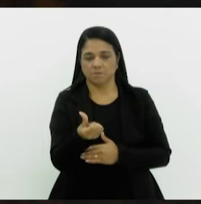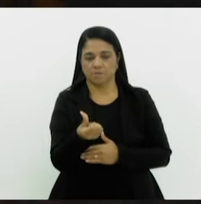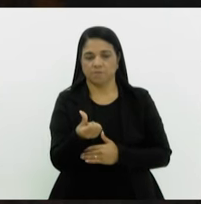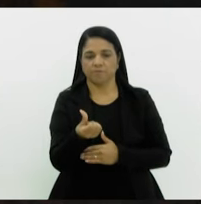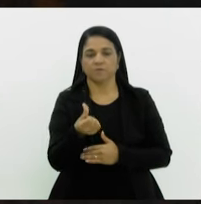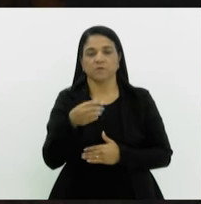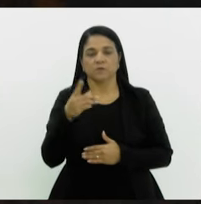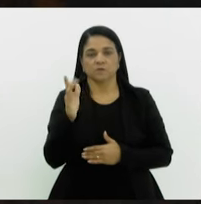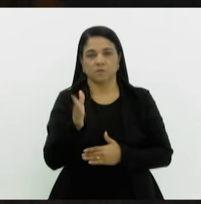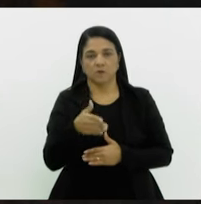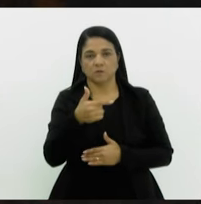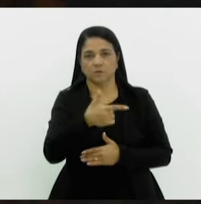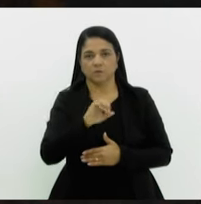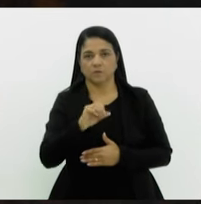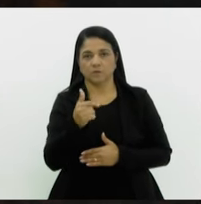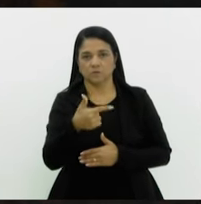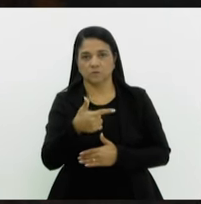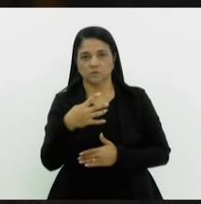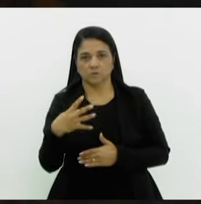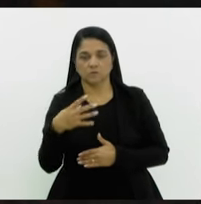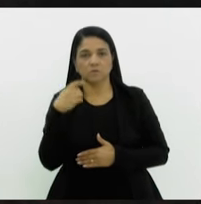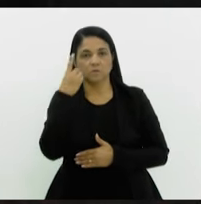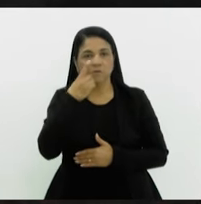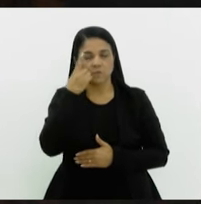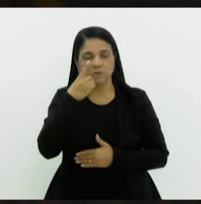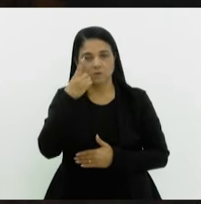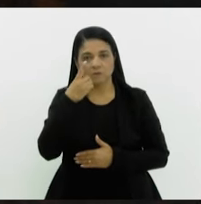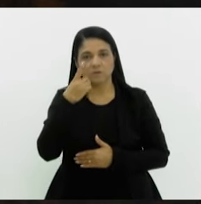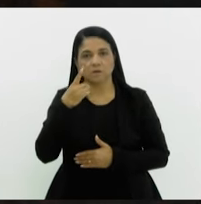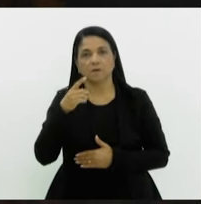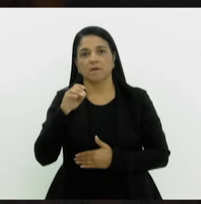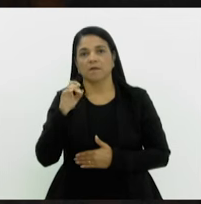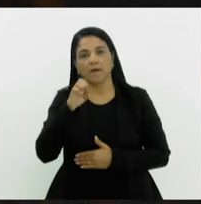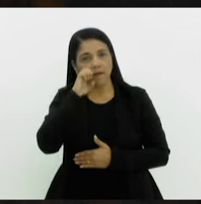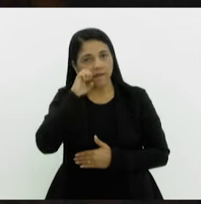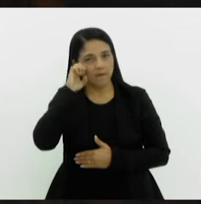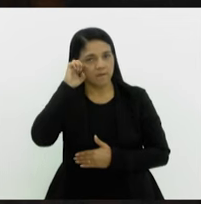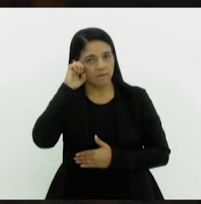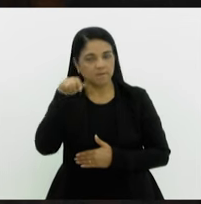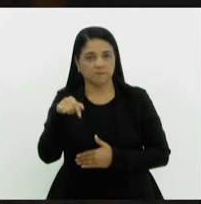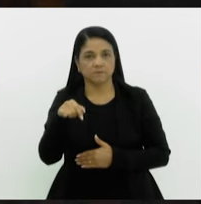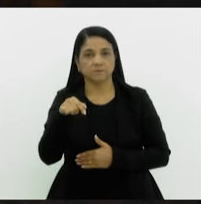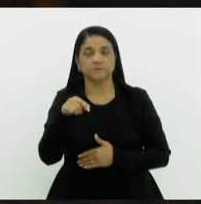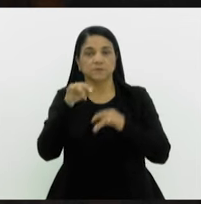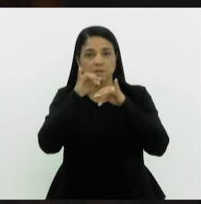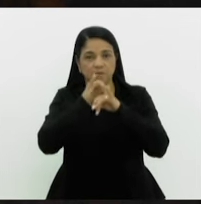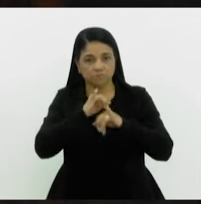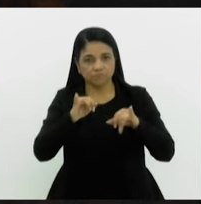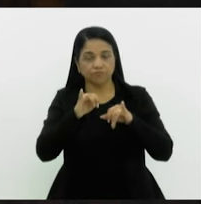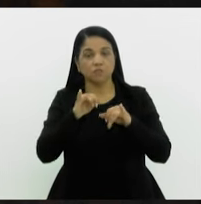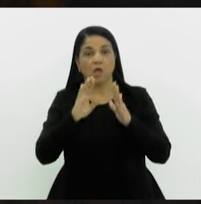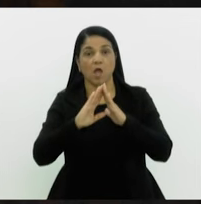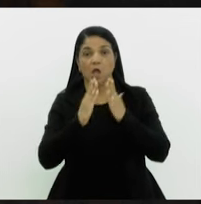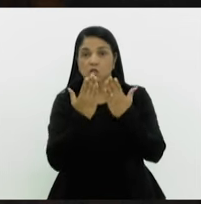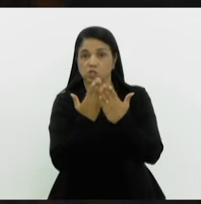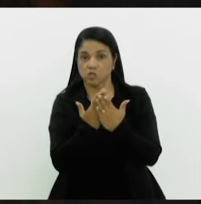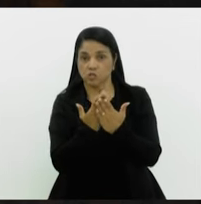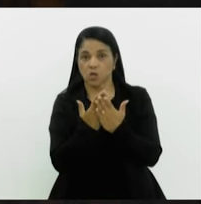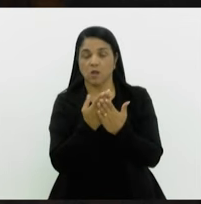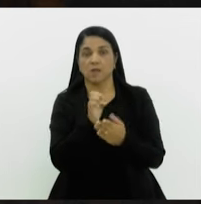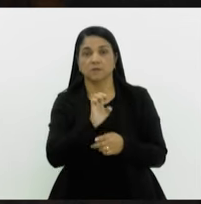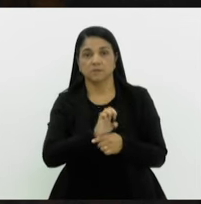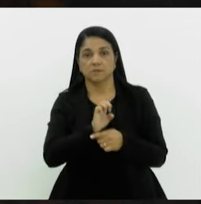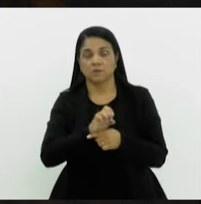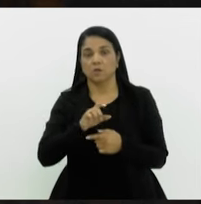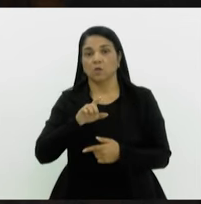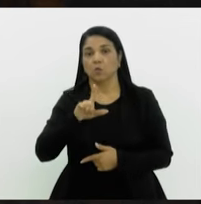3.306, de 24, de autoria da deputada Érica Takimoto, que declara o Colégio Estadual Luiz